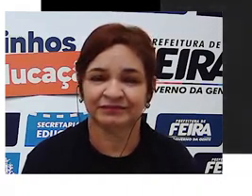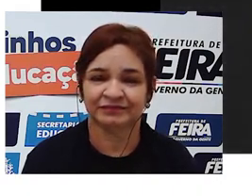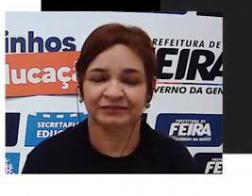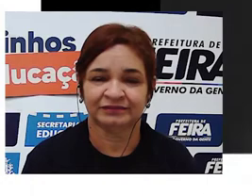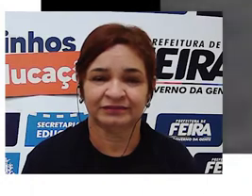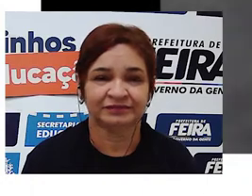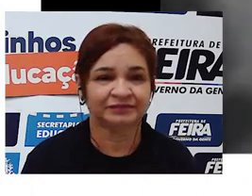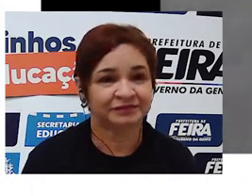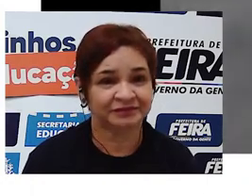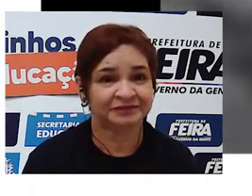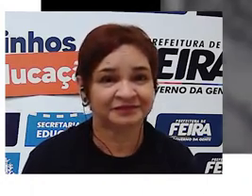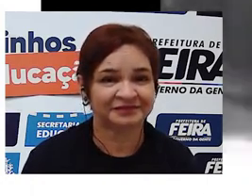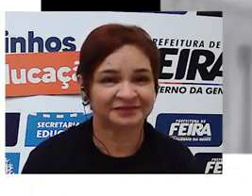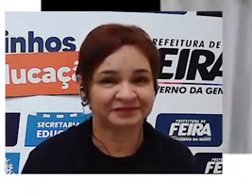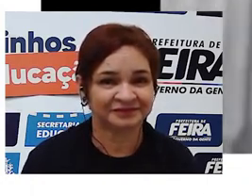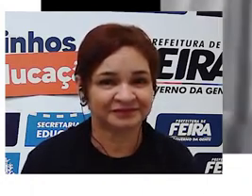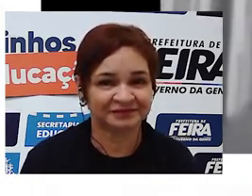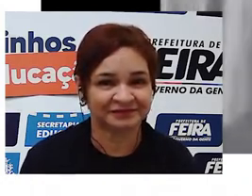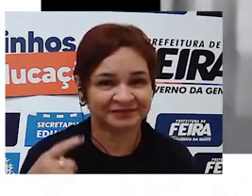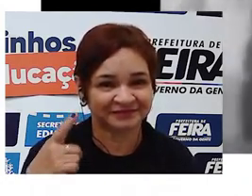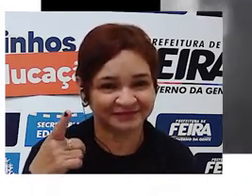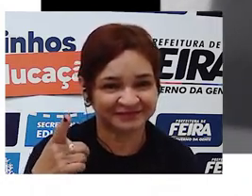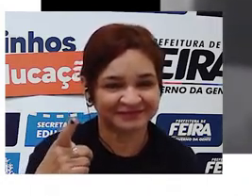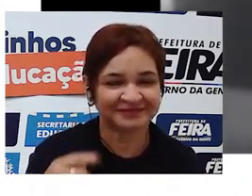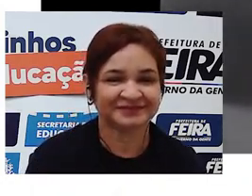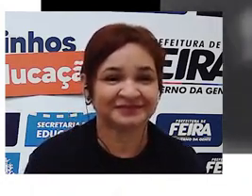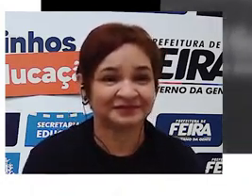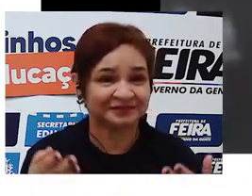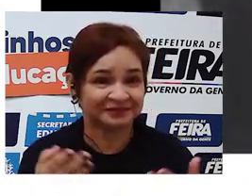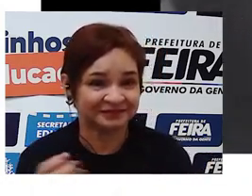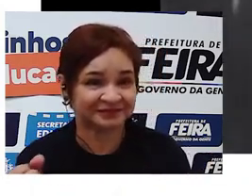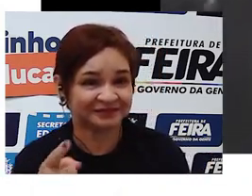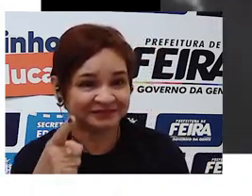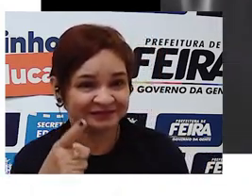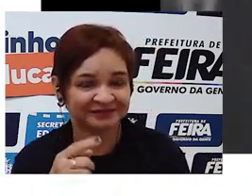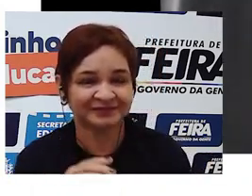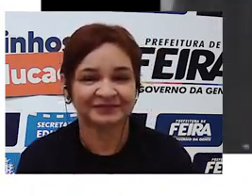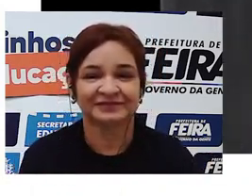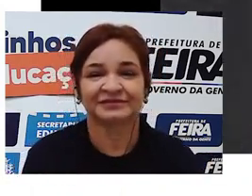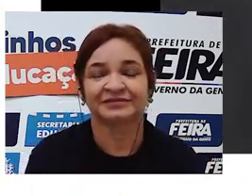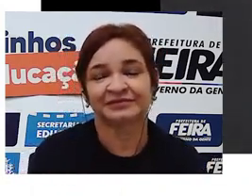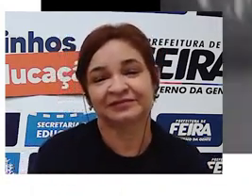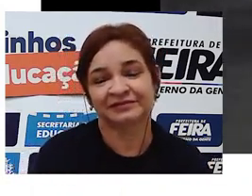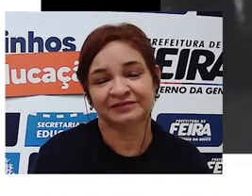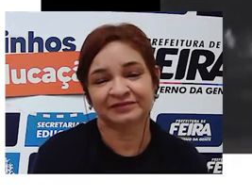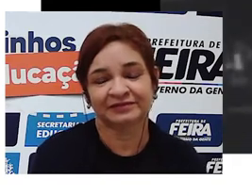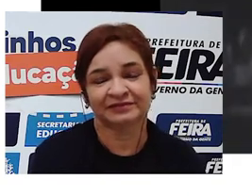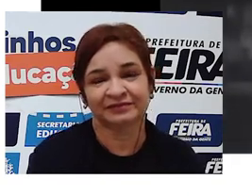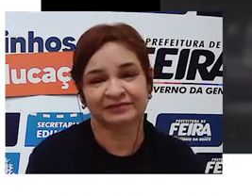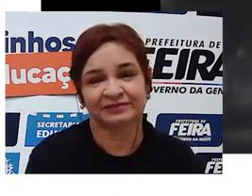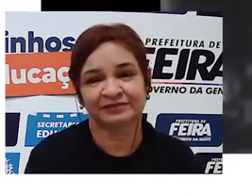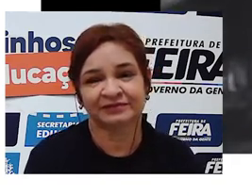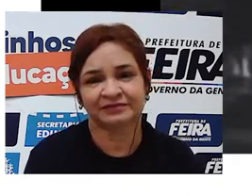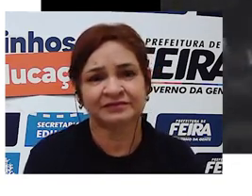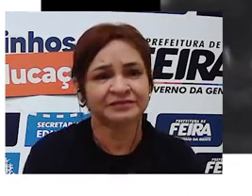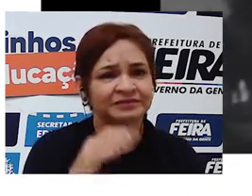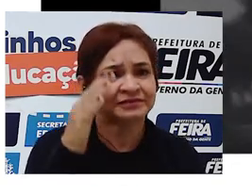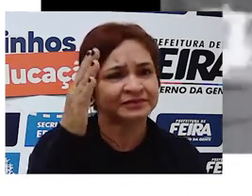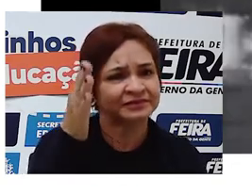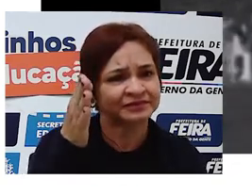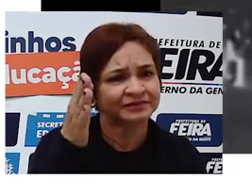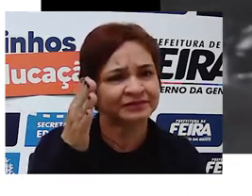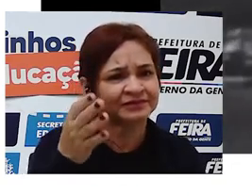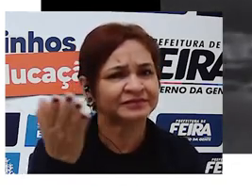É aí em Feira de Santana, à beira desse artesanato de cerâmica, que a Embratur está construindo um grande hotel, o Hotel